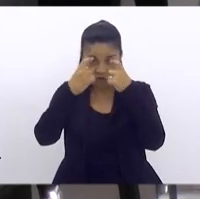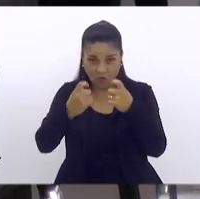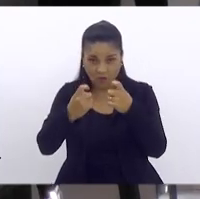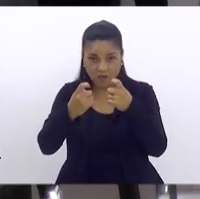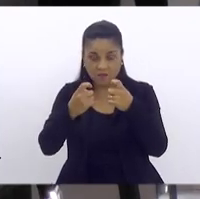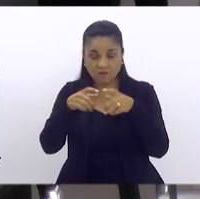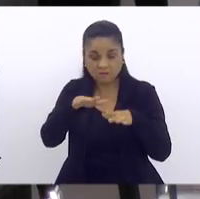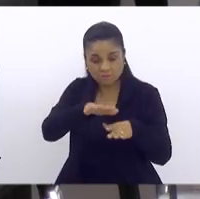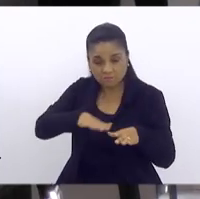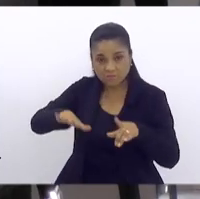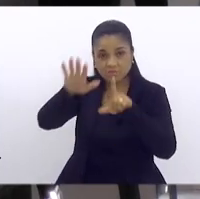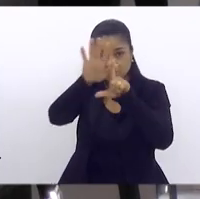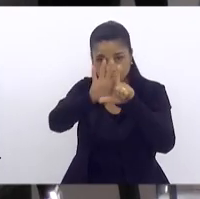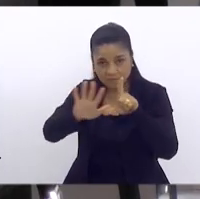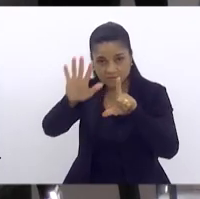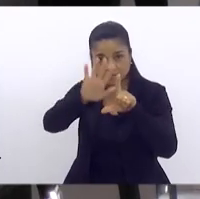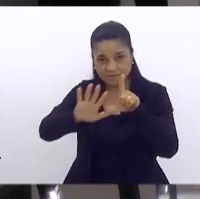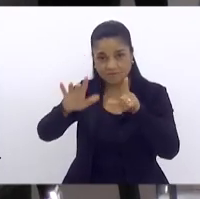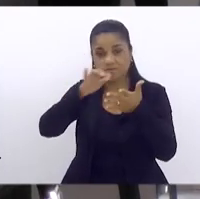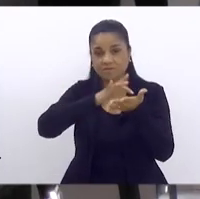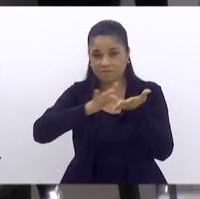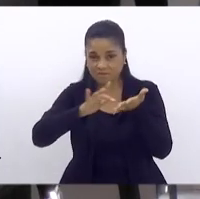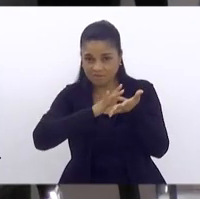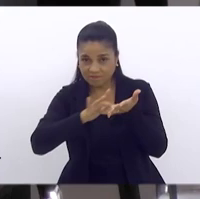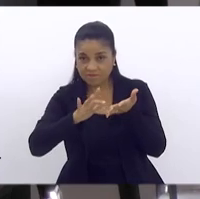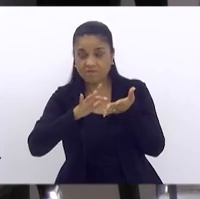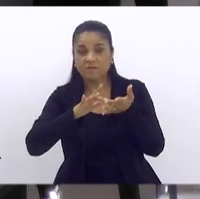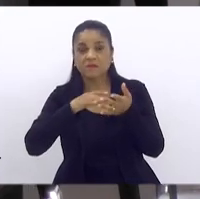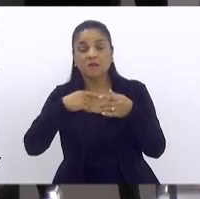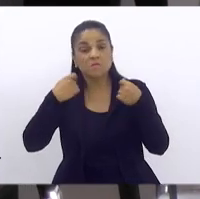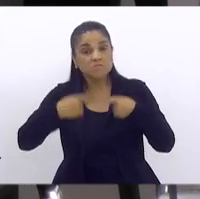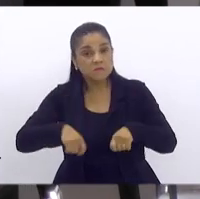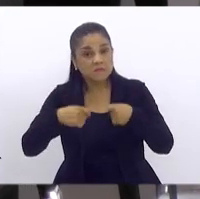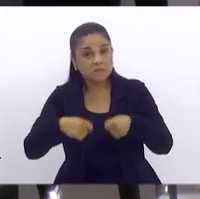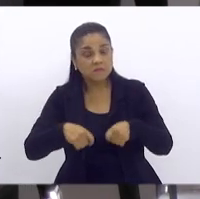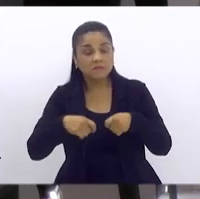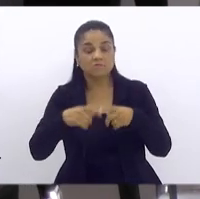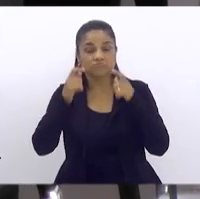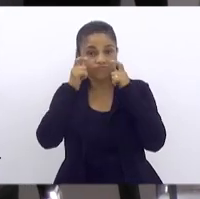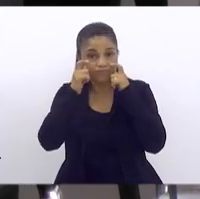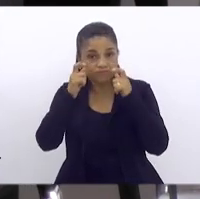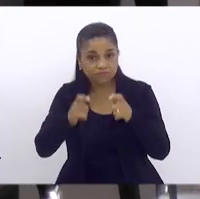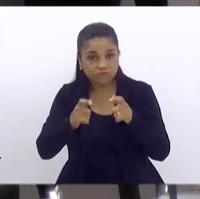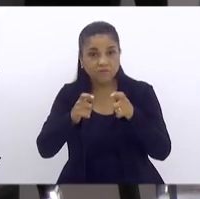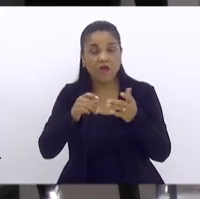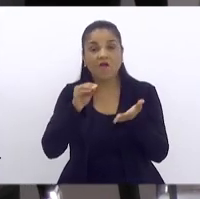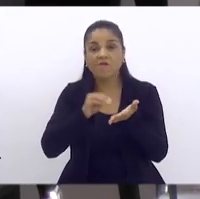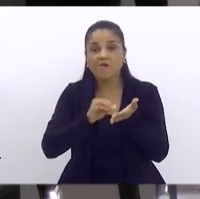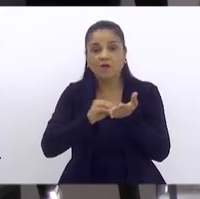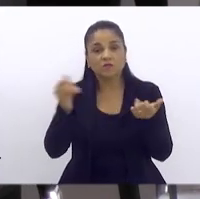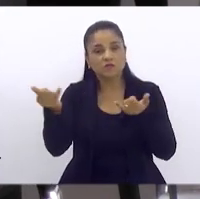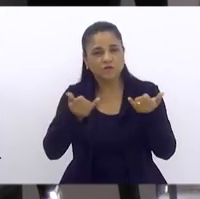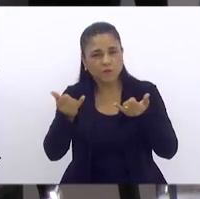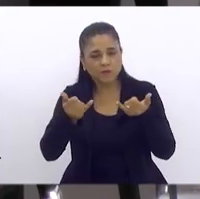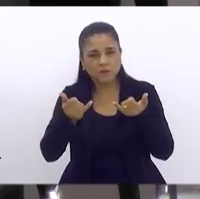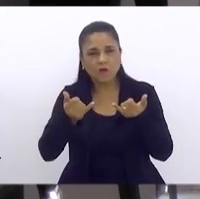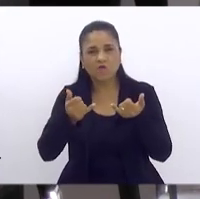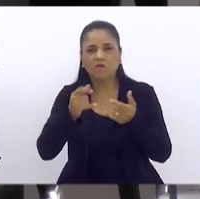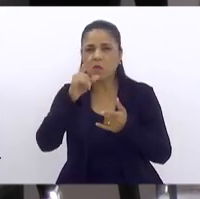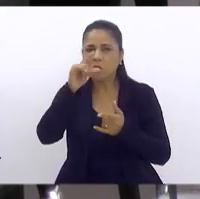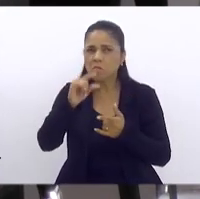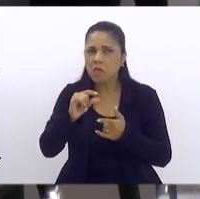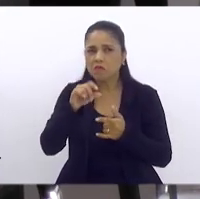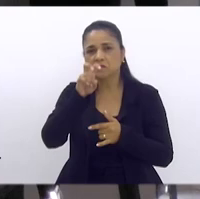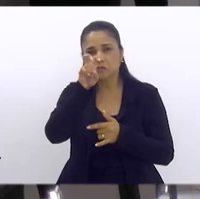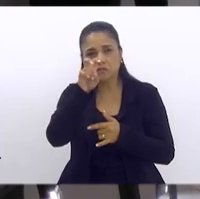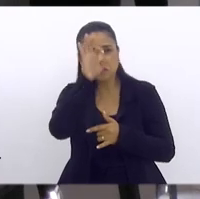espaço online, nas plataformas digitais, precisa se atentar para a desinformação, né? O volume foi baixo, a gente encontrou apenas 5%